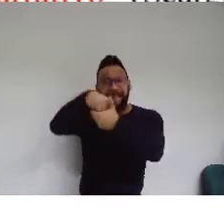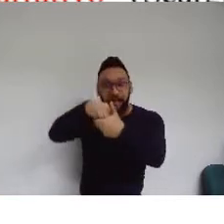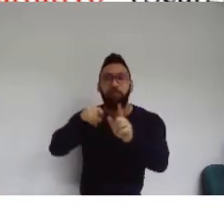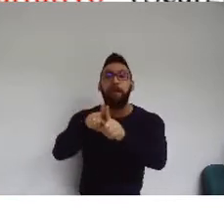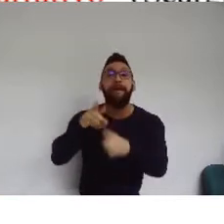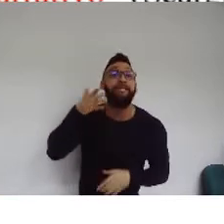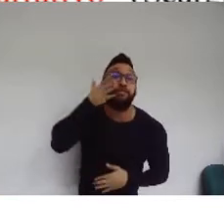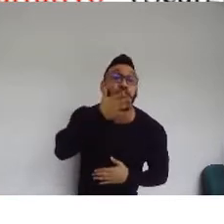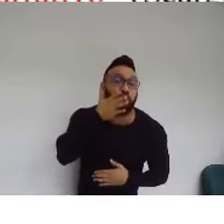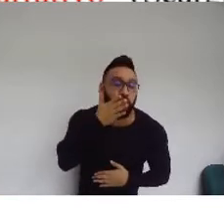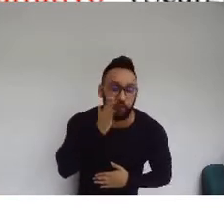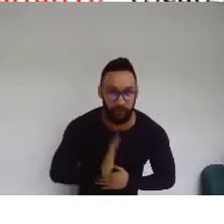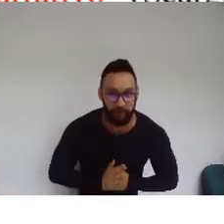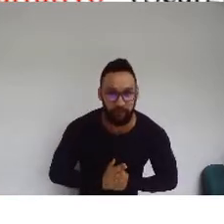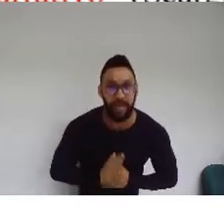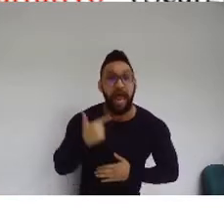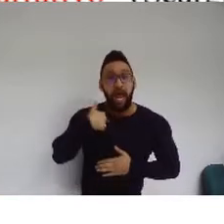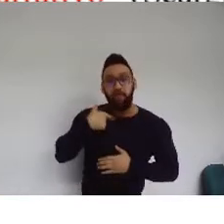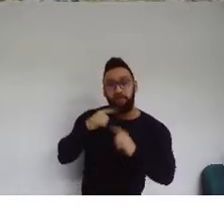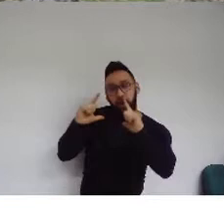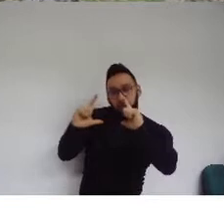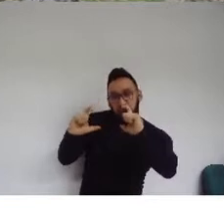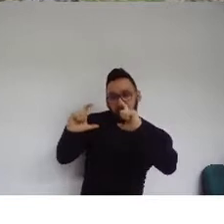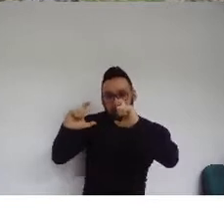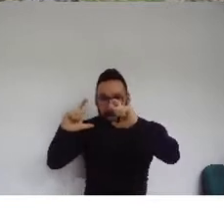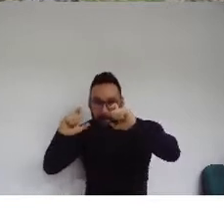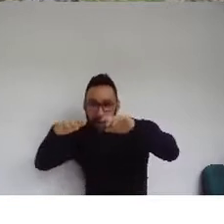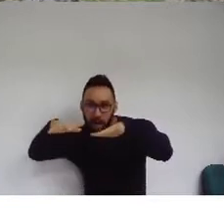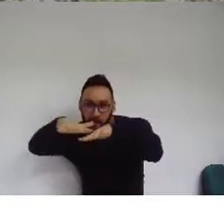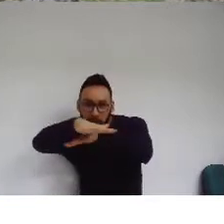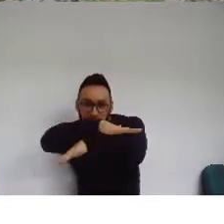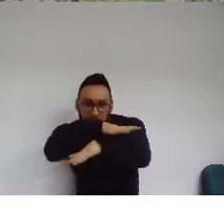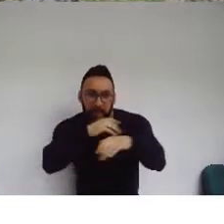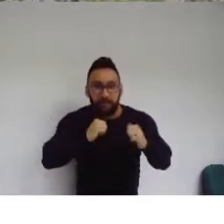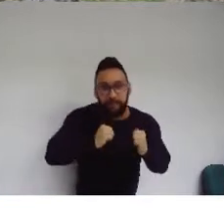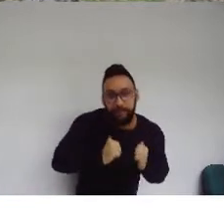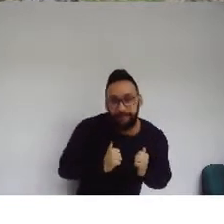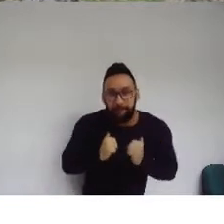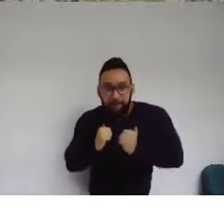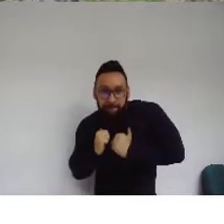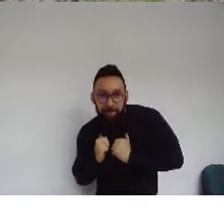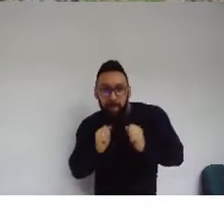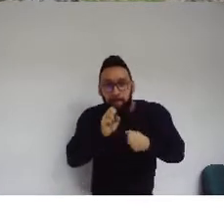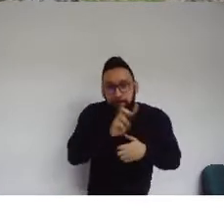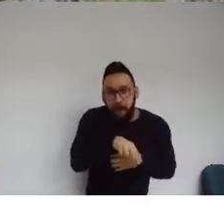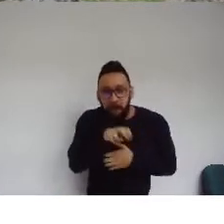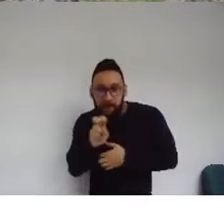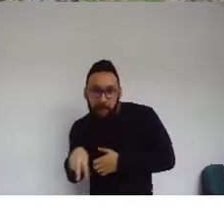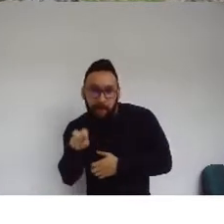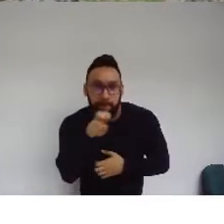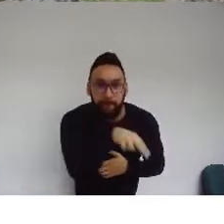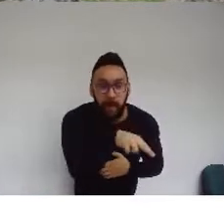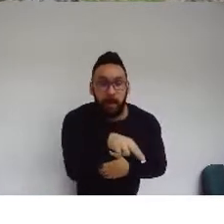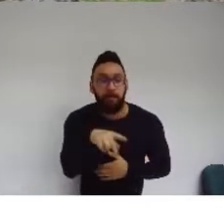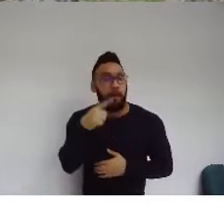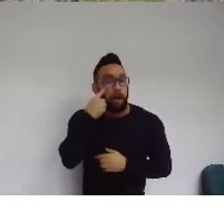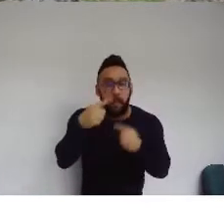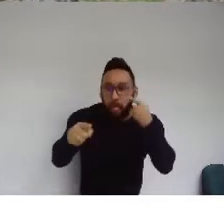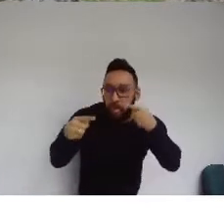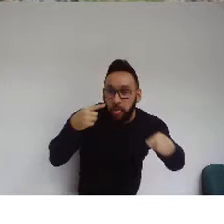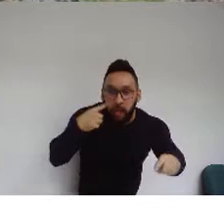dessa paisagem semiótica. Como vou fazer posteriormente a mesma coisa ao focalizar